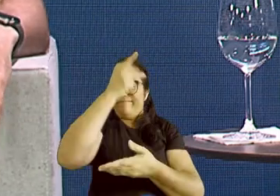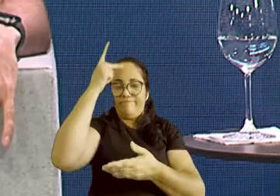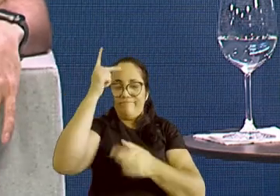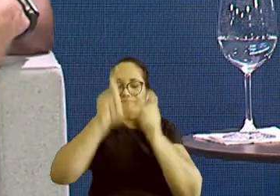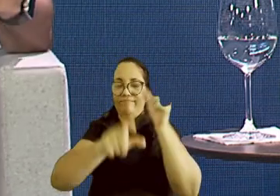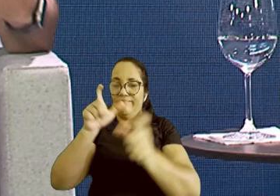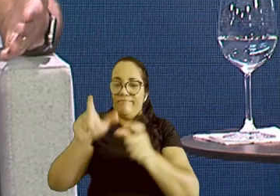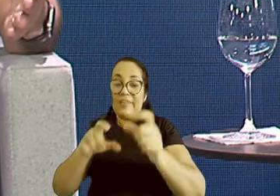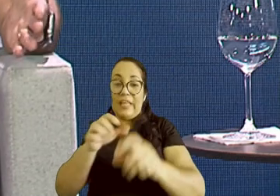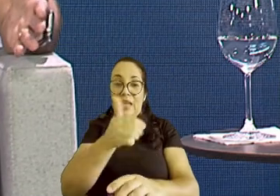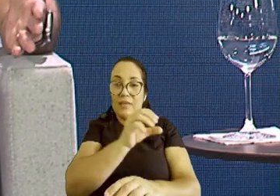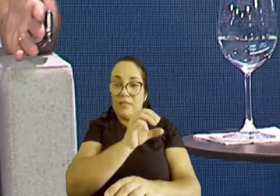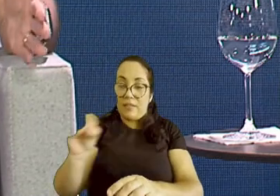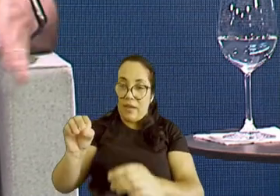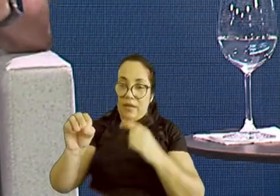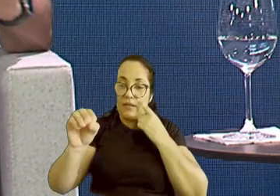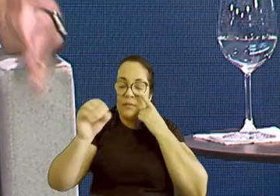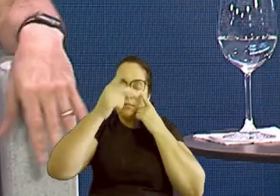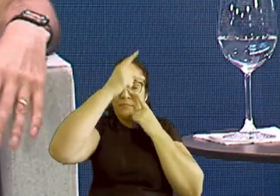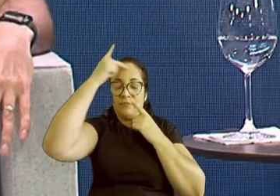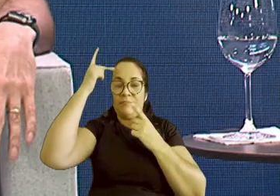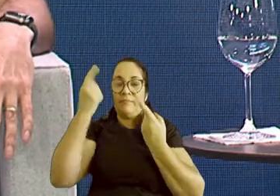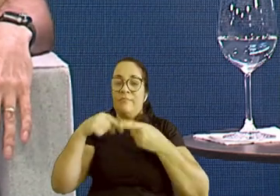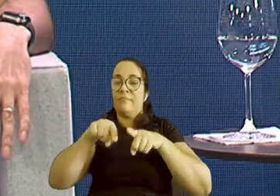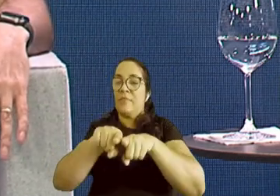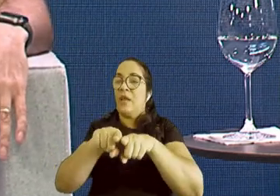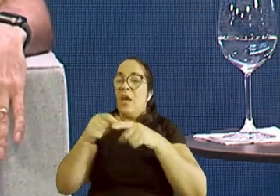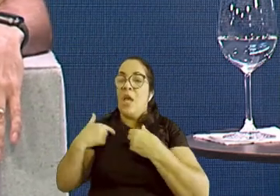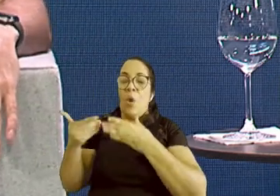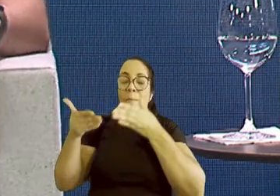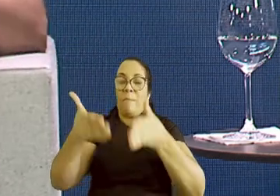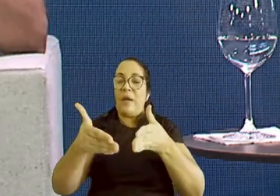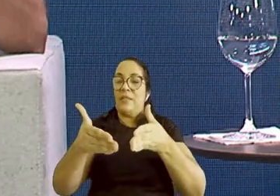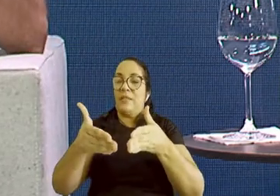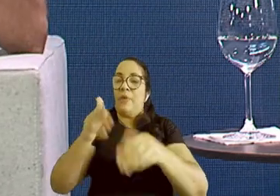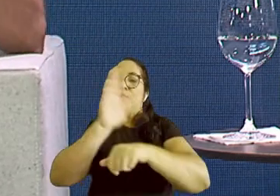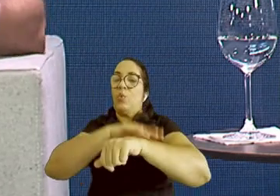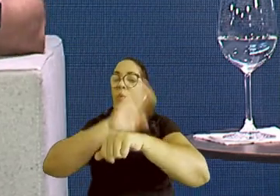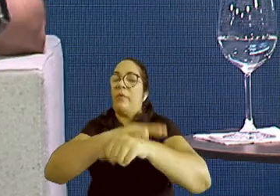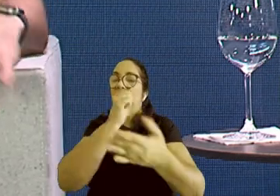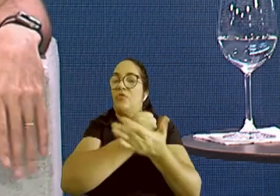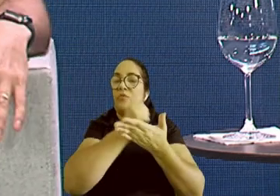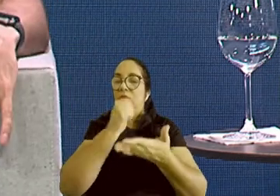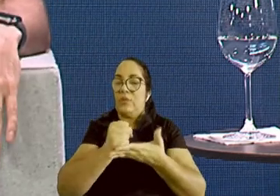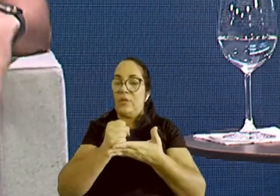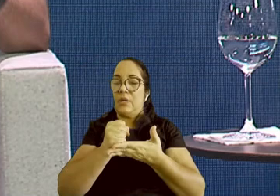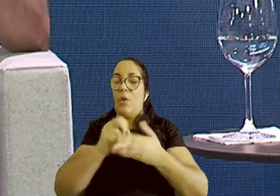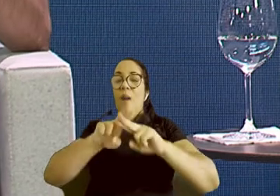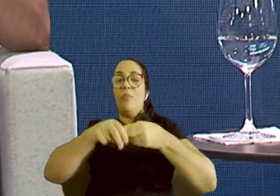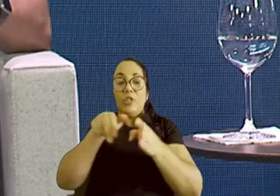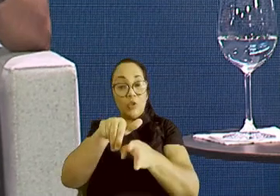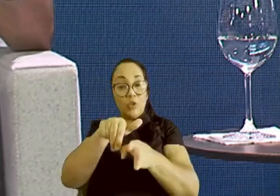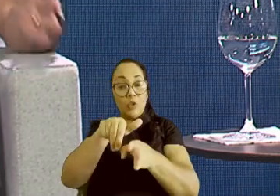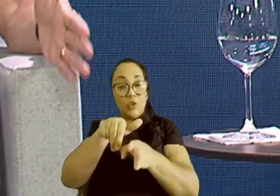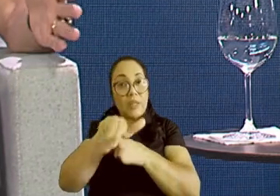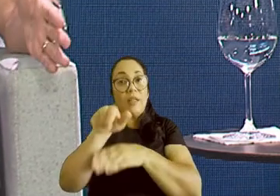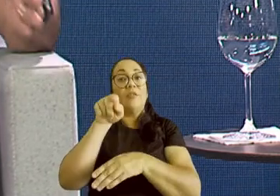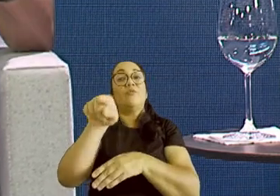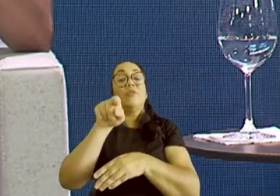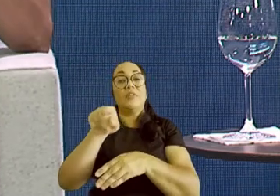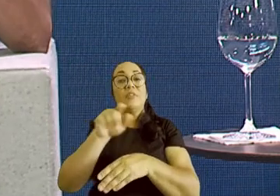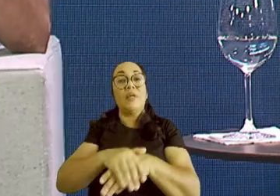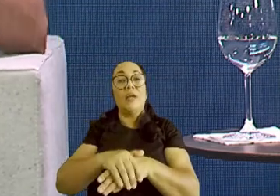eu participei das contratações de todos né e esse é um conselho que eu dou muito assim o 100 primeiros